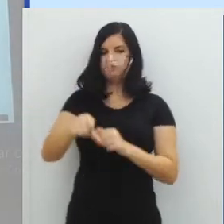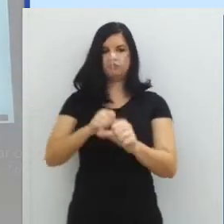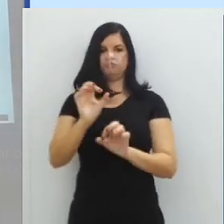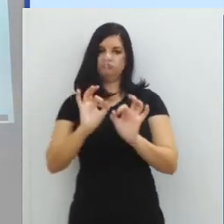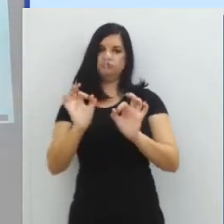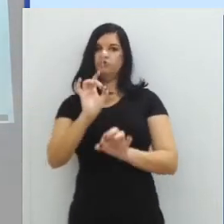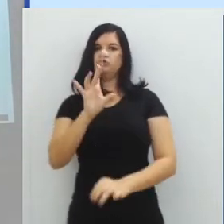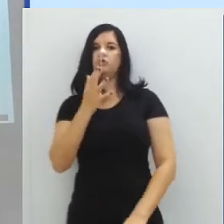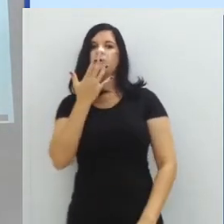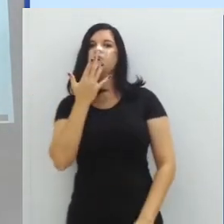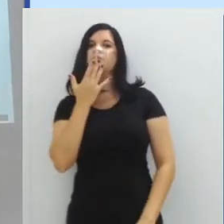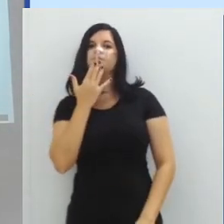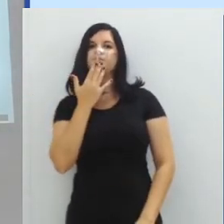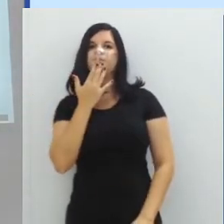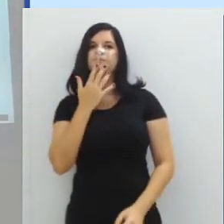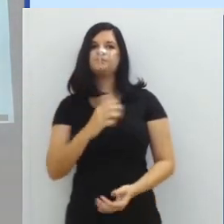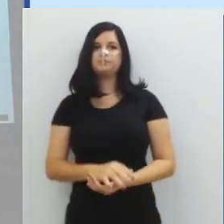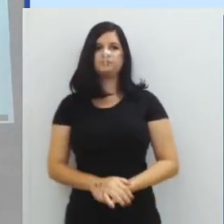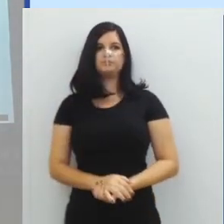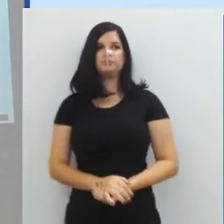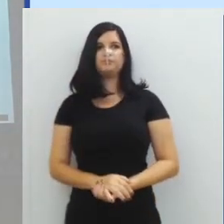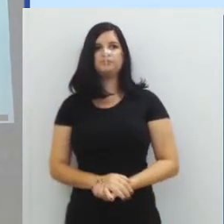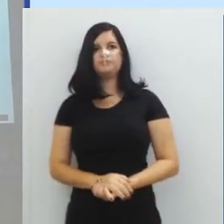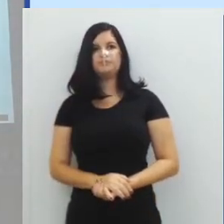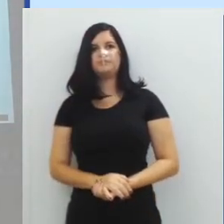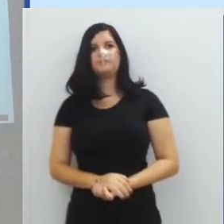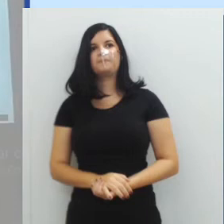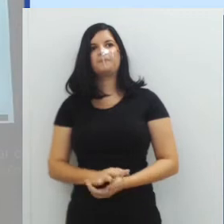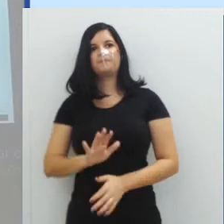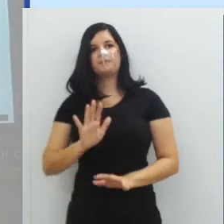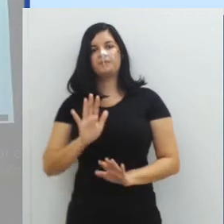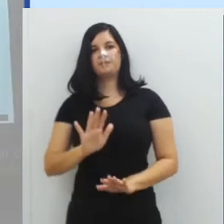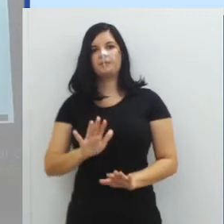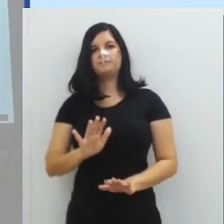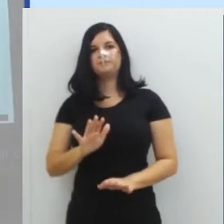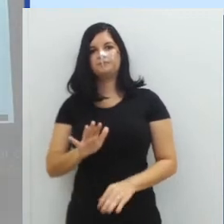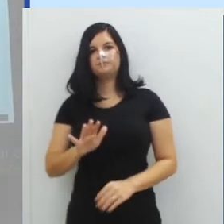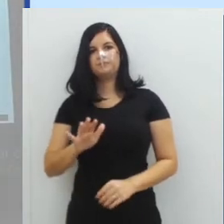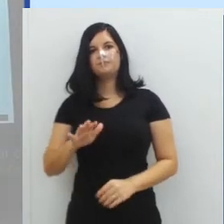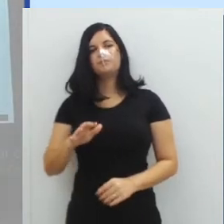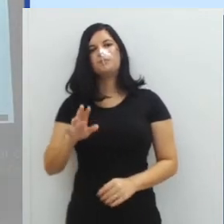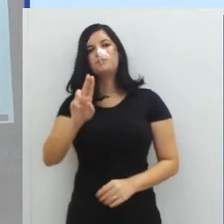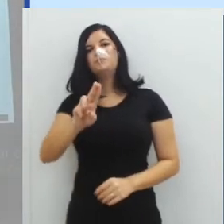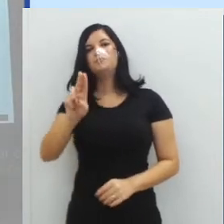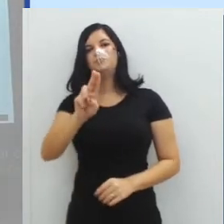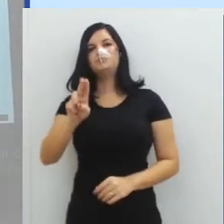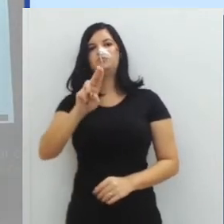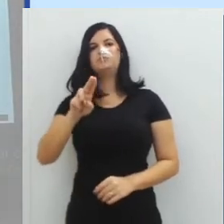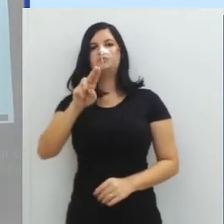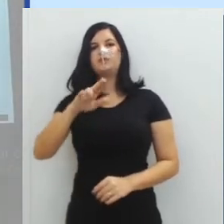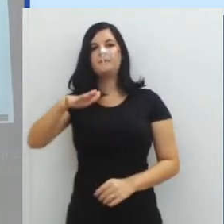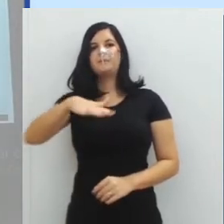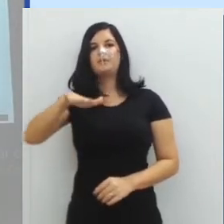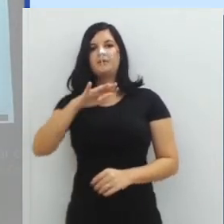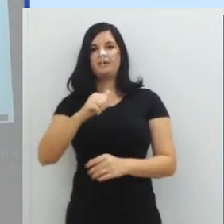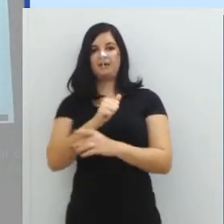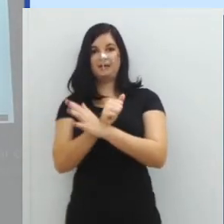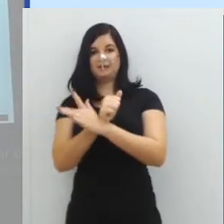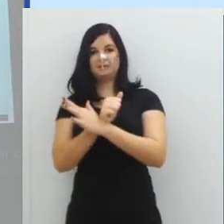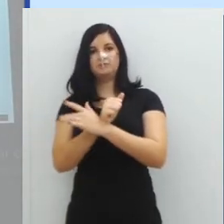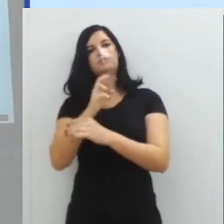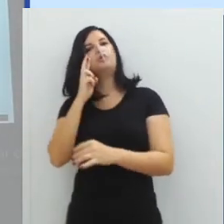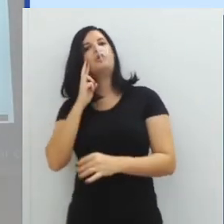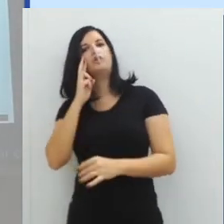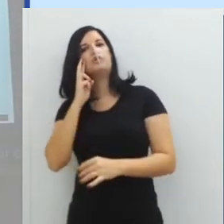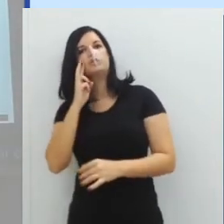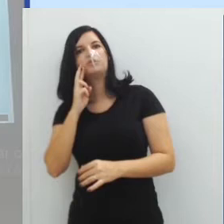a base, um caso geral, quando a gente usa os indicadores, no meio ácido rosa, no